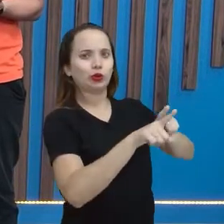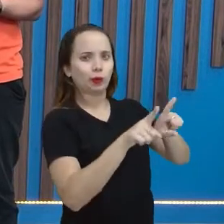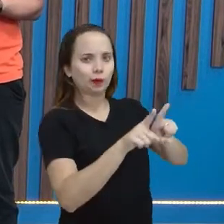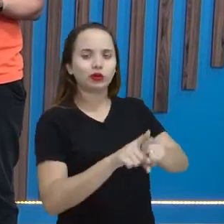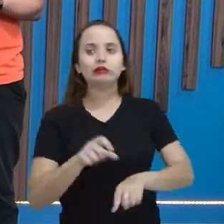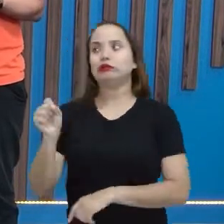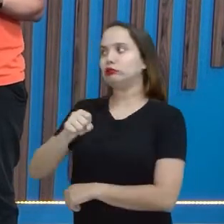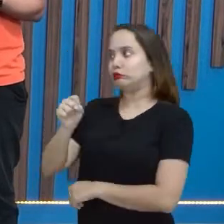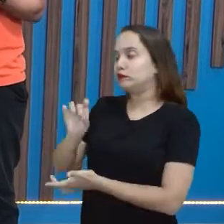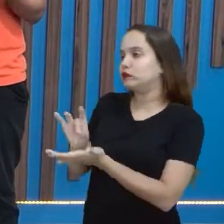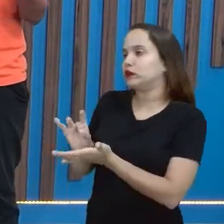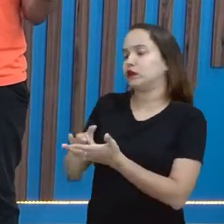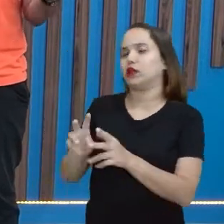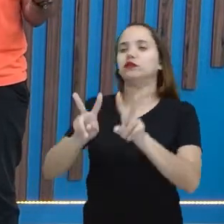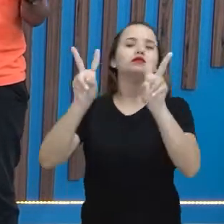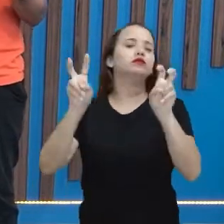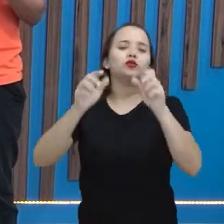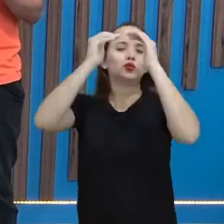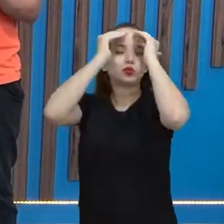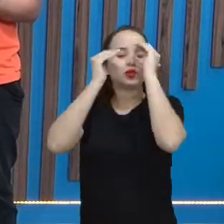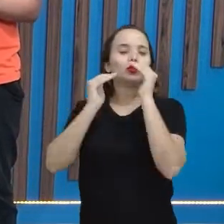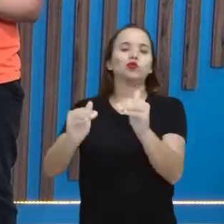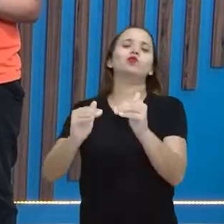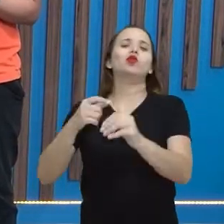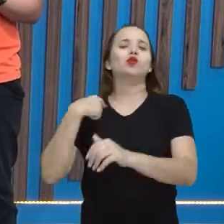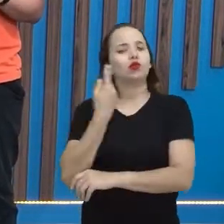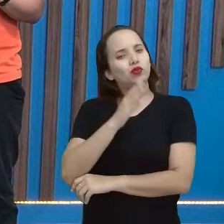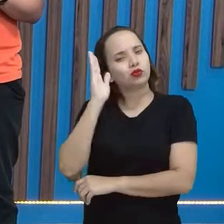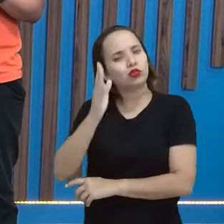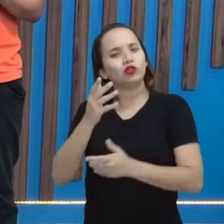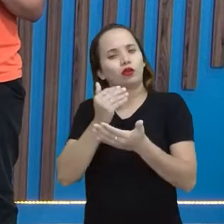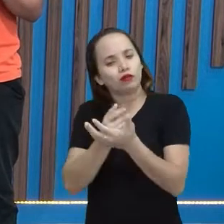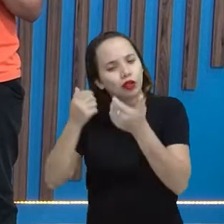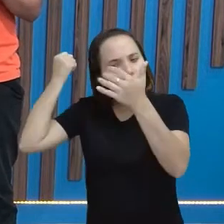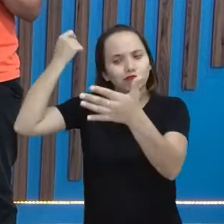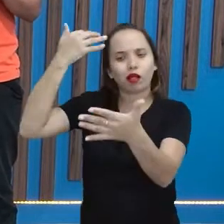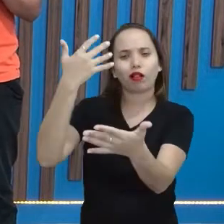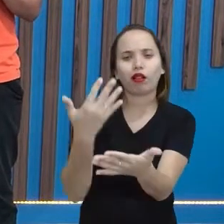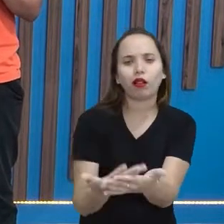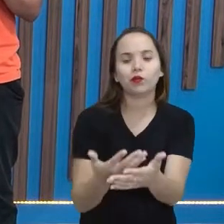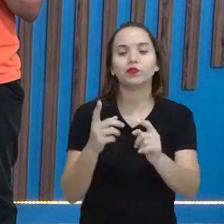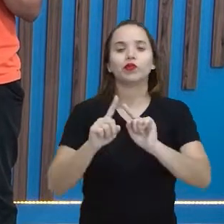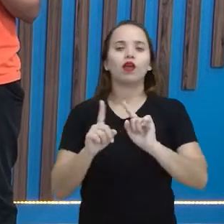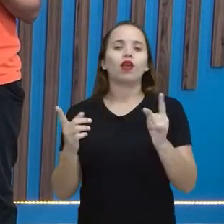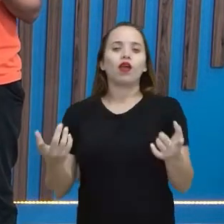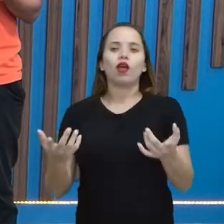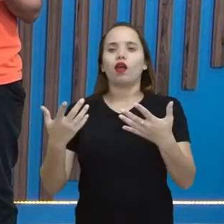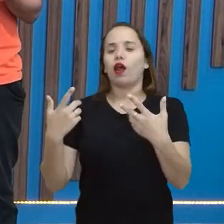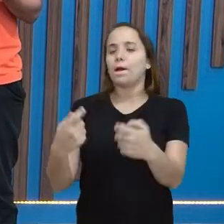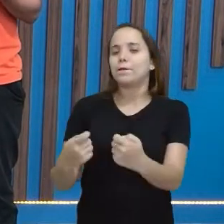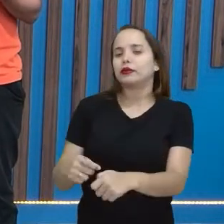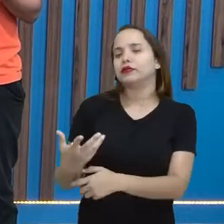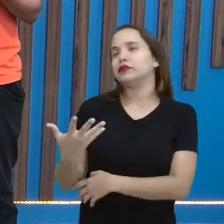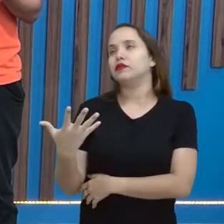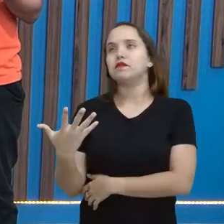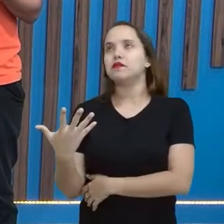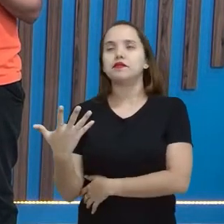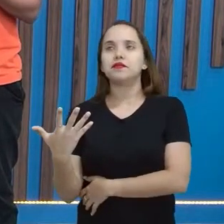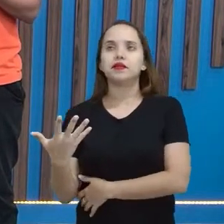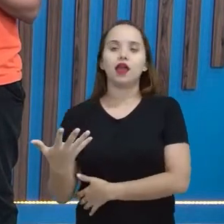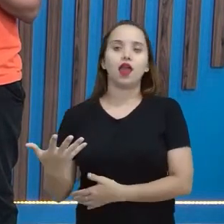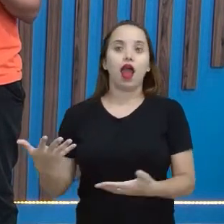respeito, como a gente falou, né, e estava abordando, então, é muito,